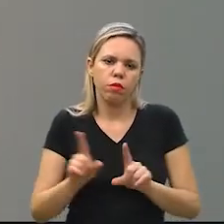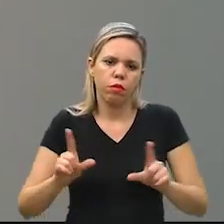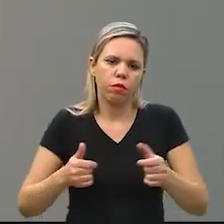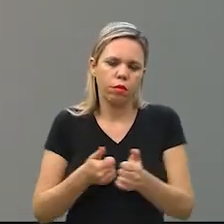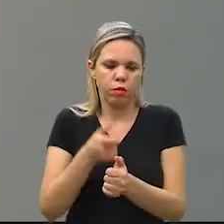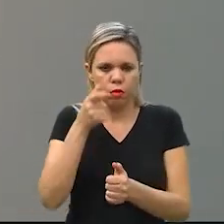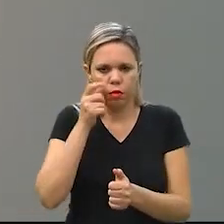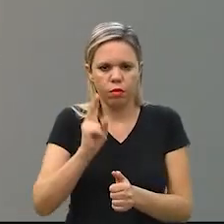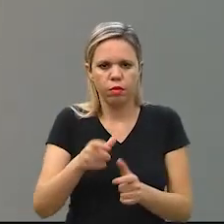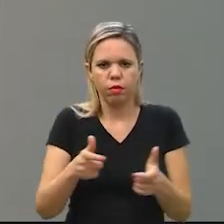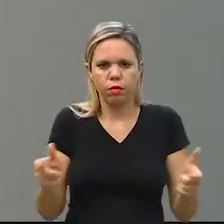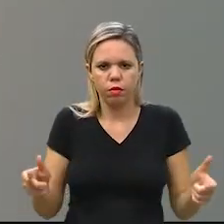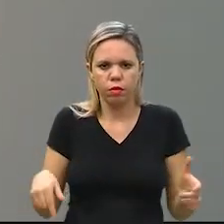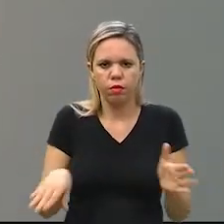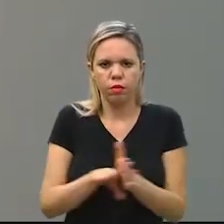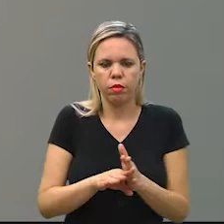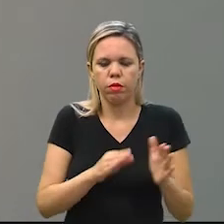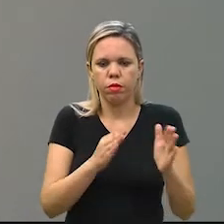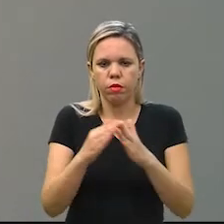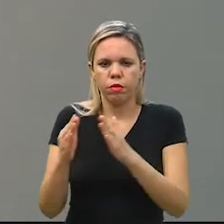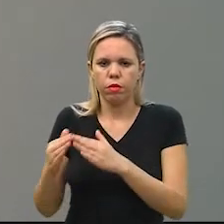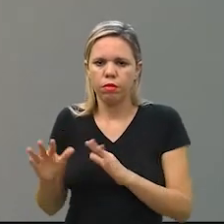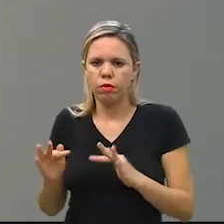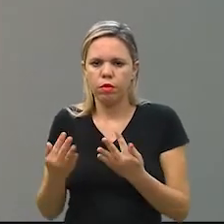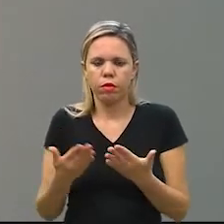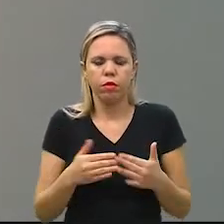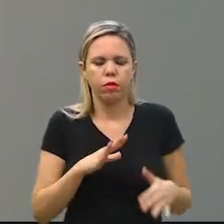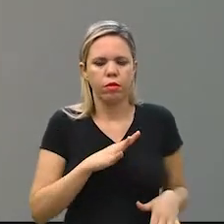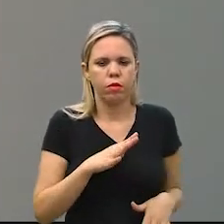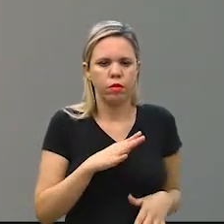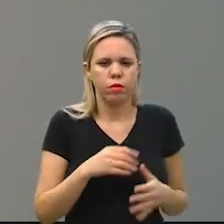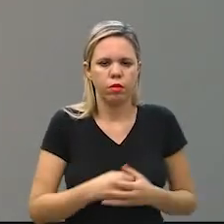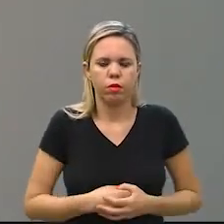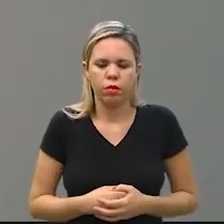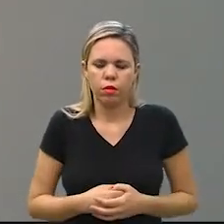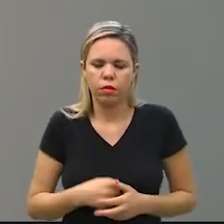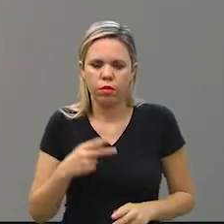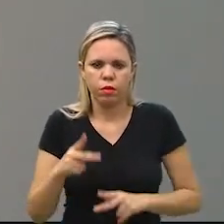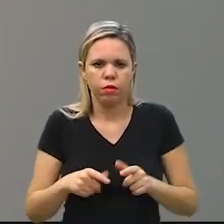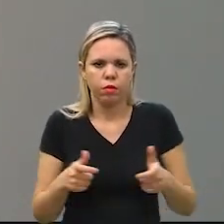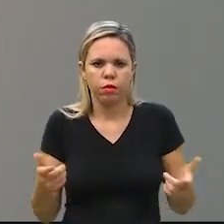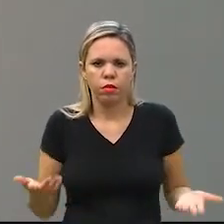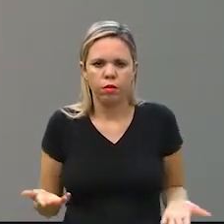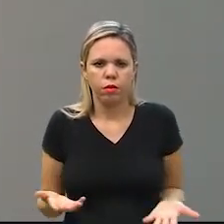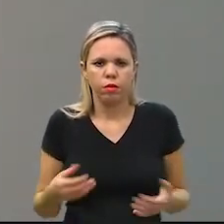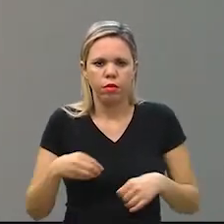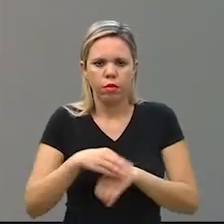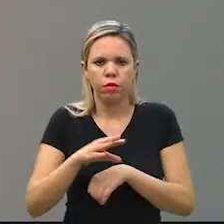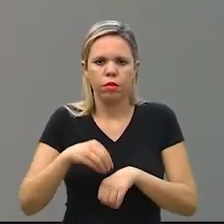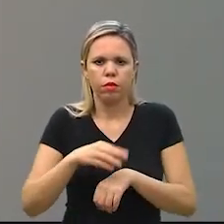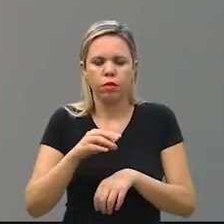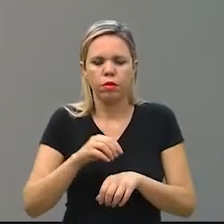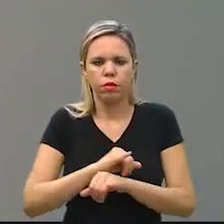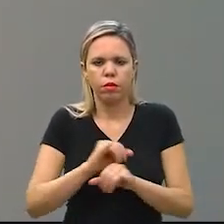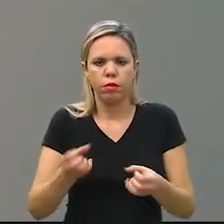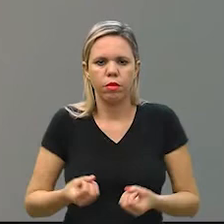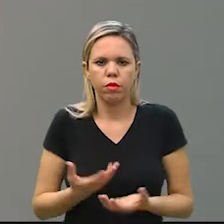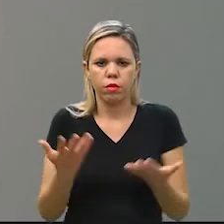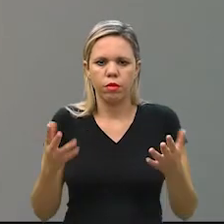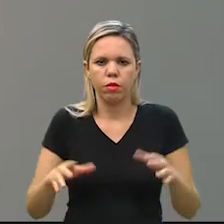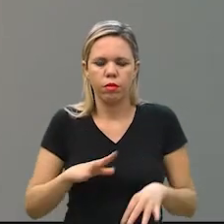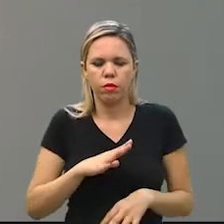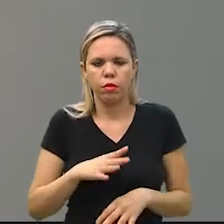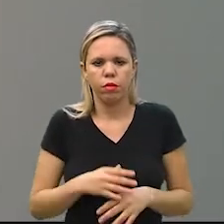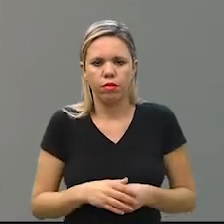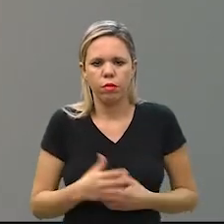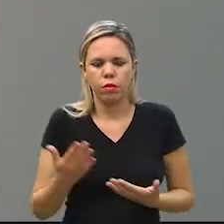as transmissões, tem chegado a mais lares aqui da população, então tem levado informação para a cidade.